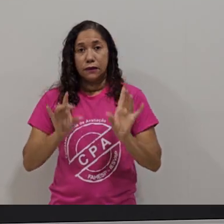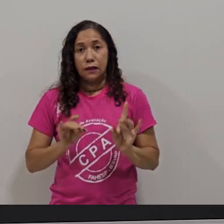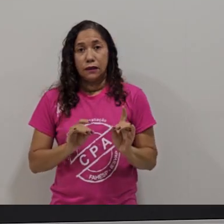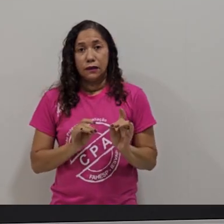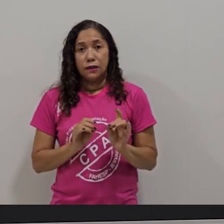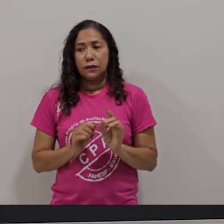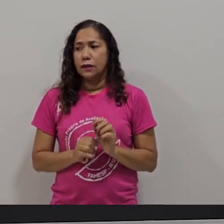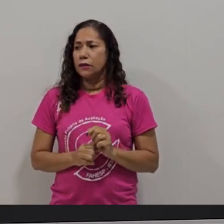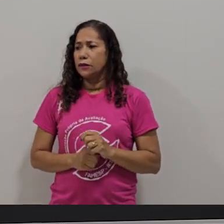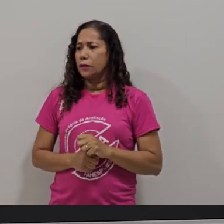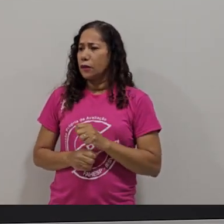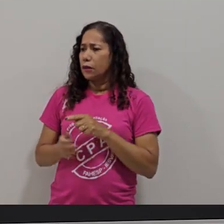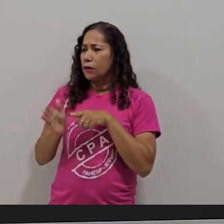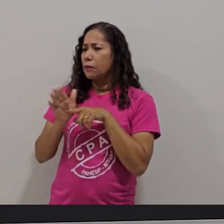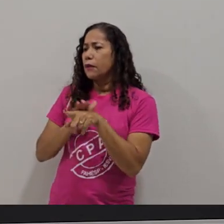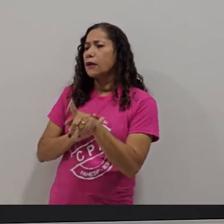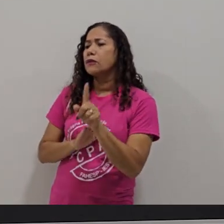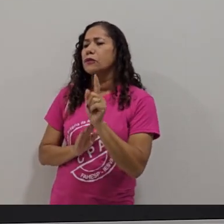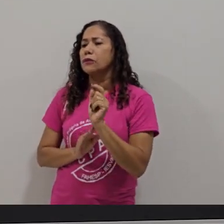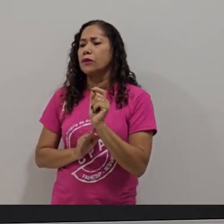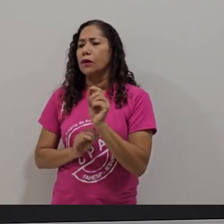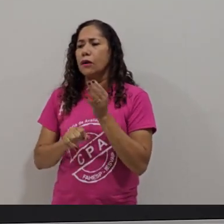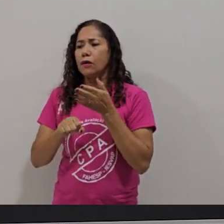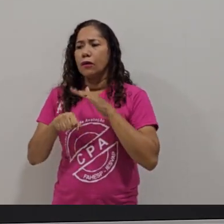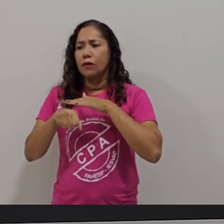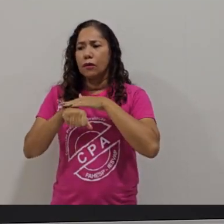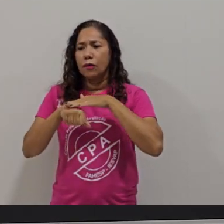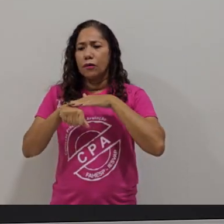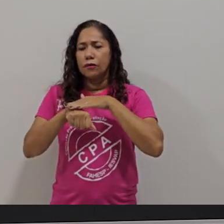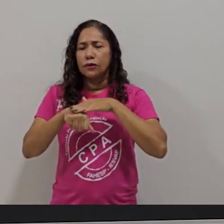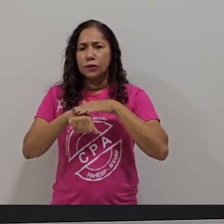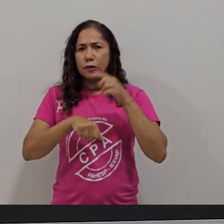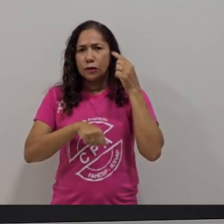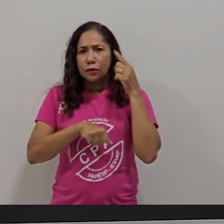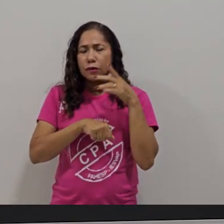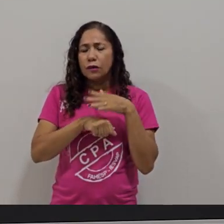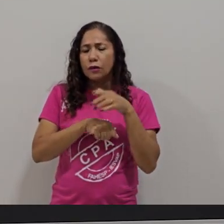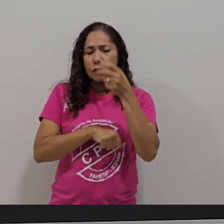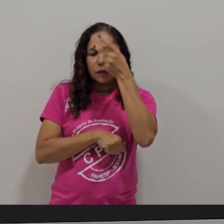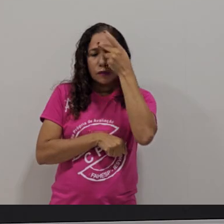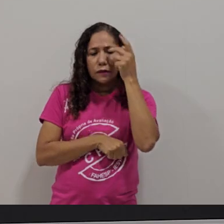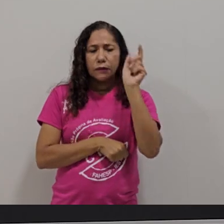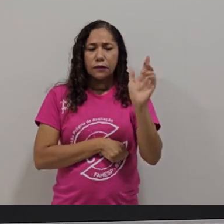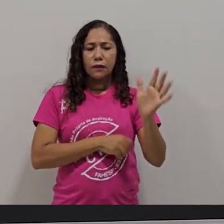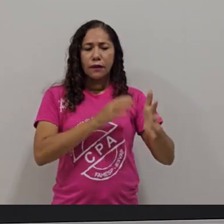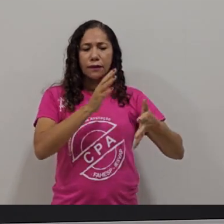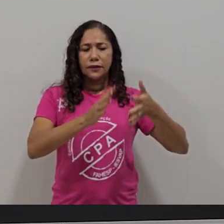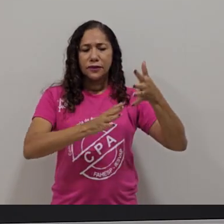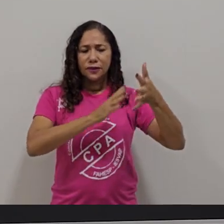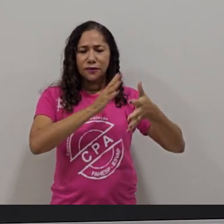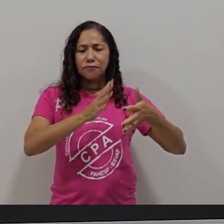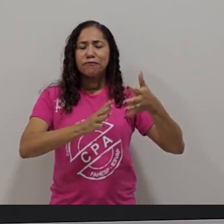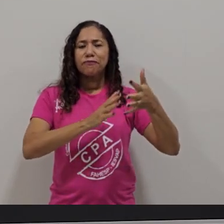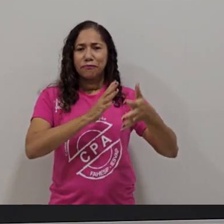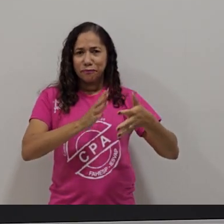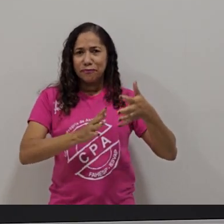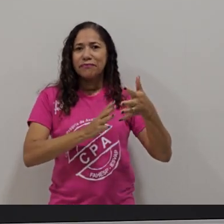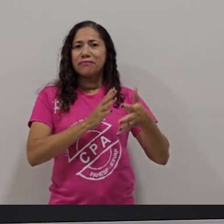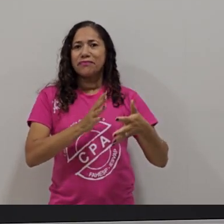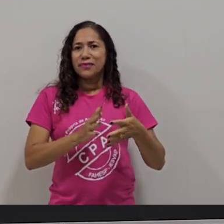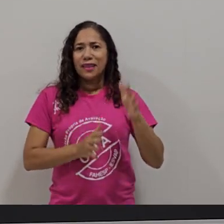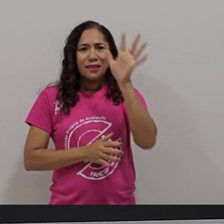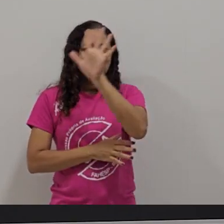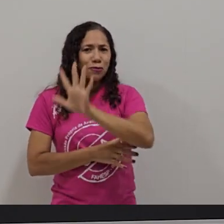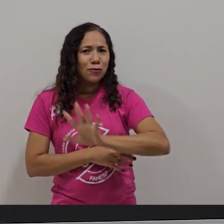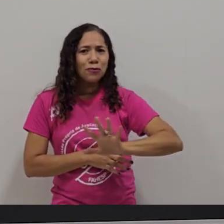na abordagem, a policial civil conversou com uma das pessoas que foram abordadas em Libras. Muito legal. Isso repercutiu no